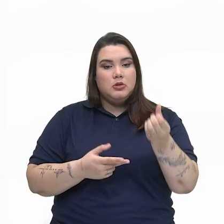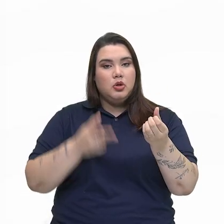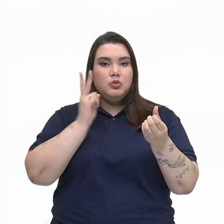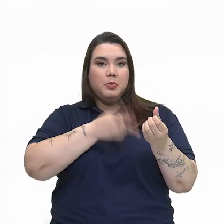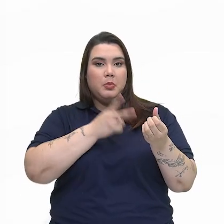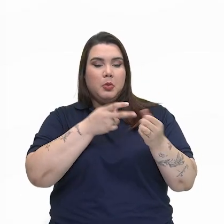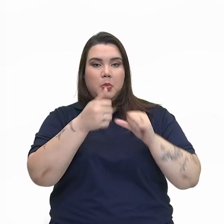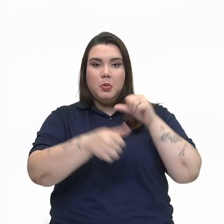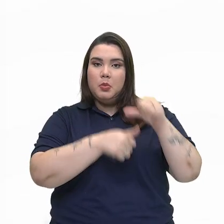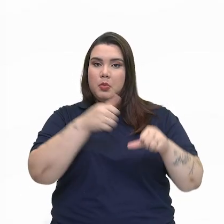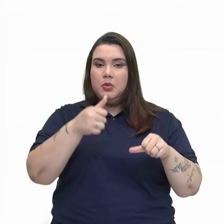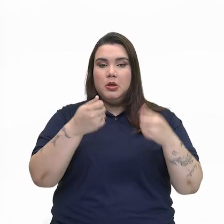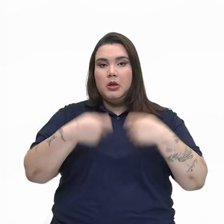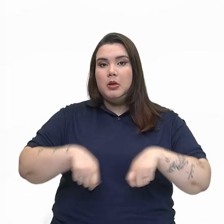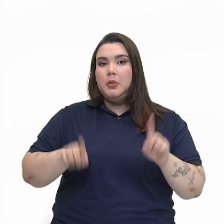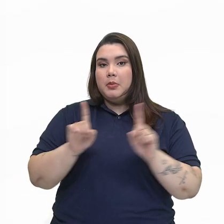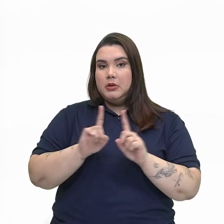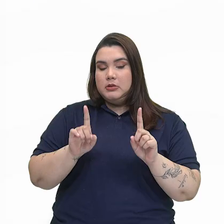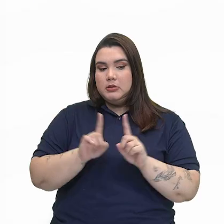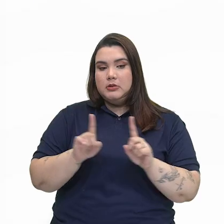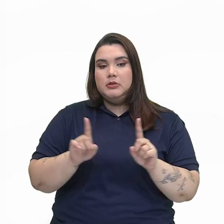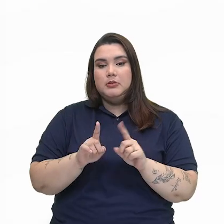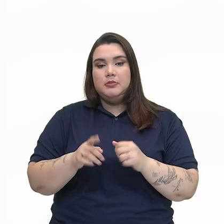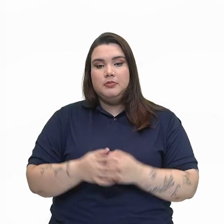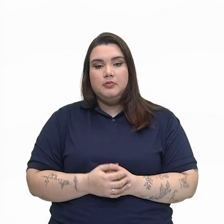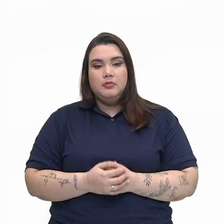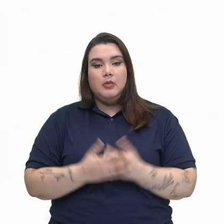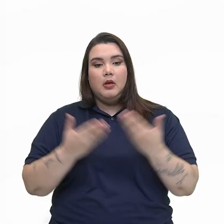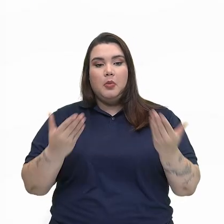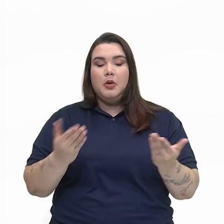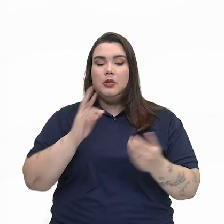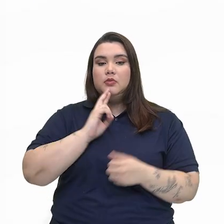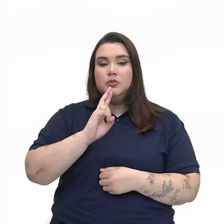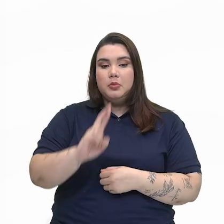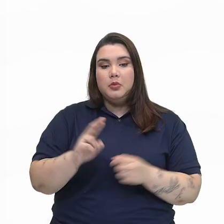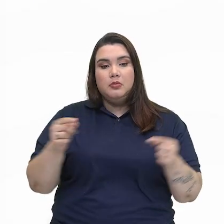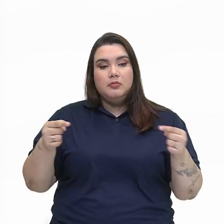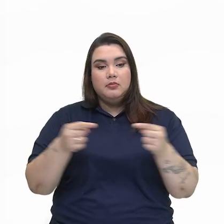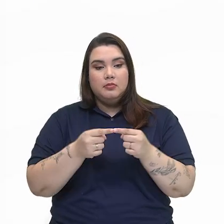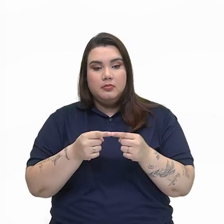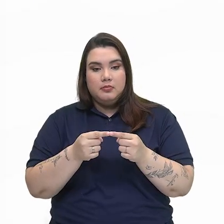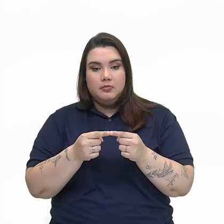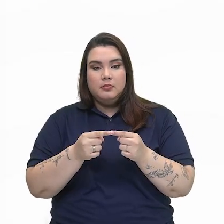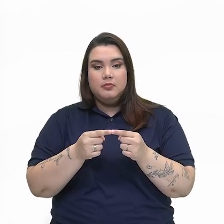ser mantido. Portanto, a resposta será